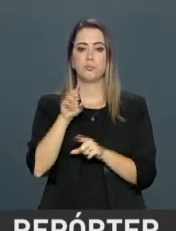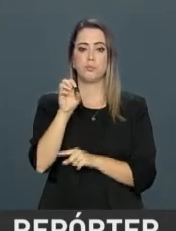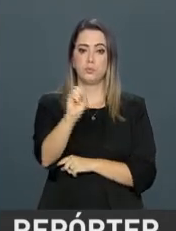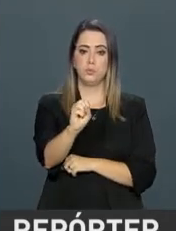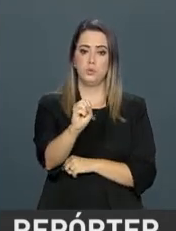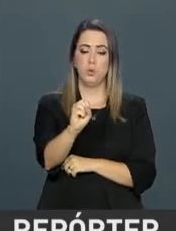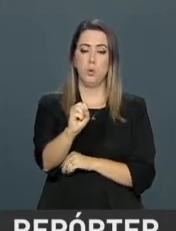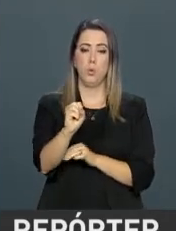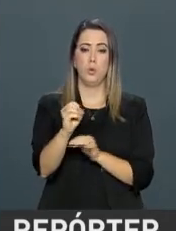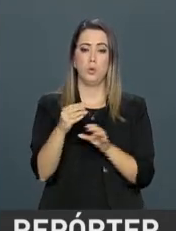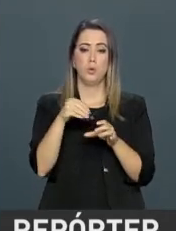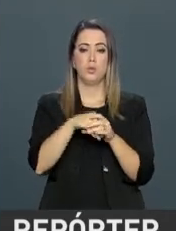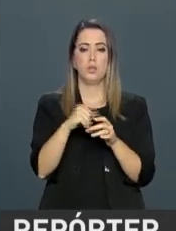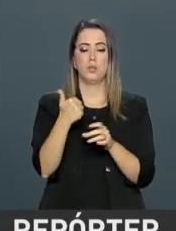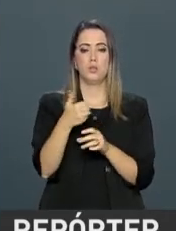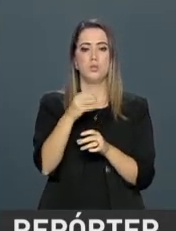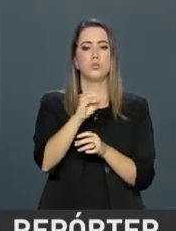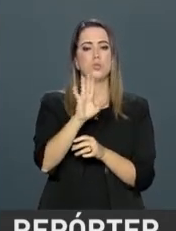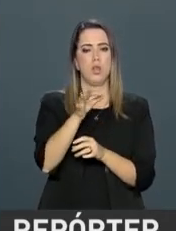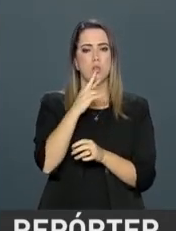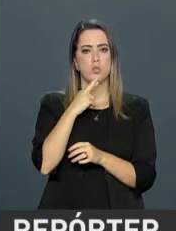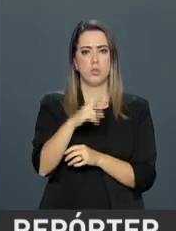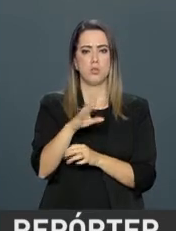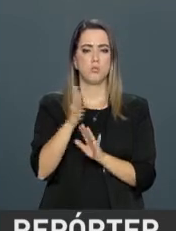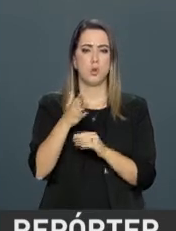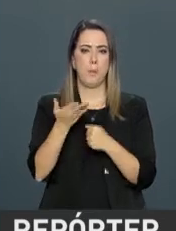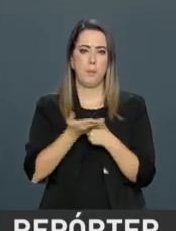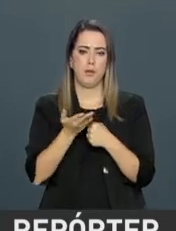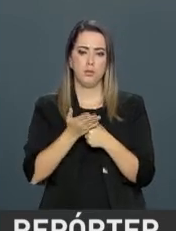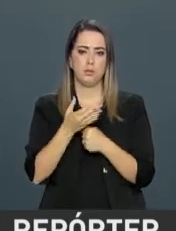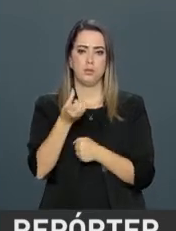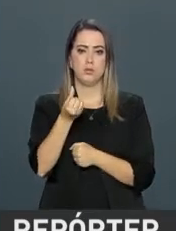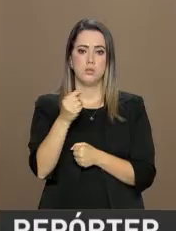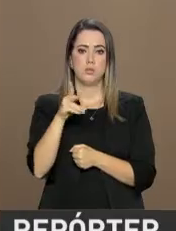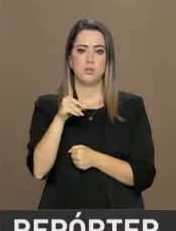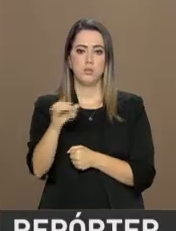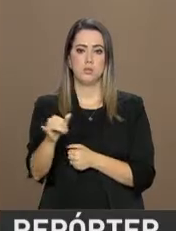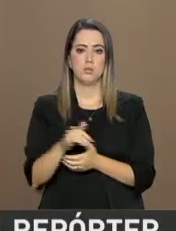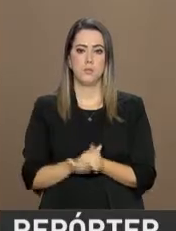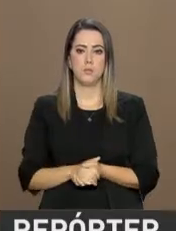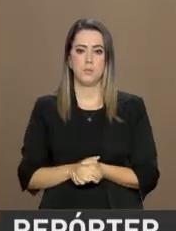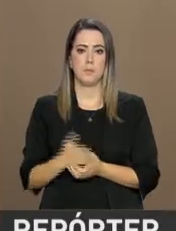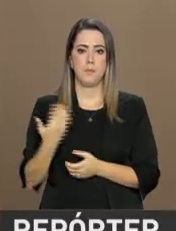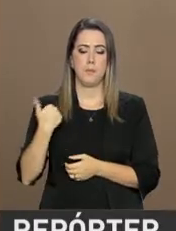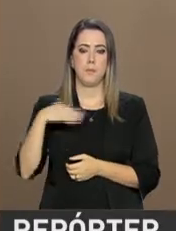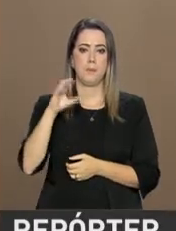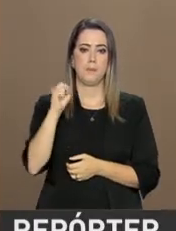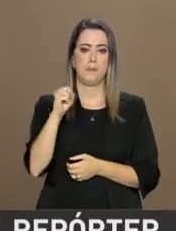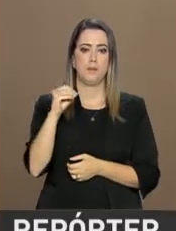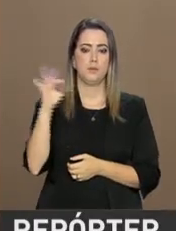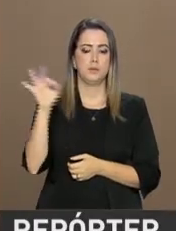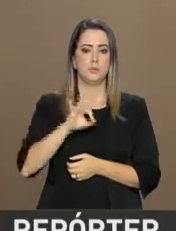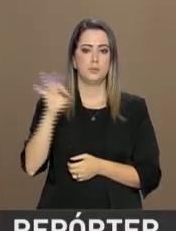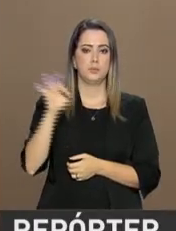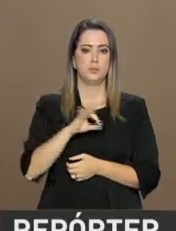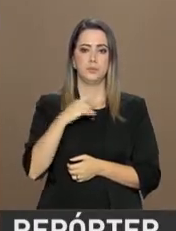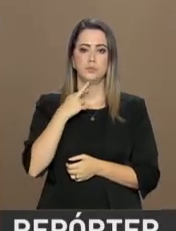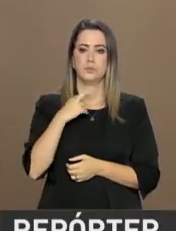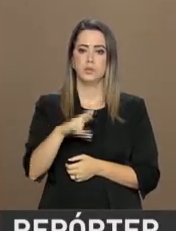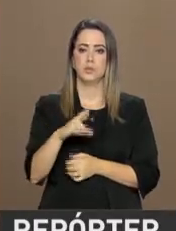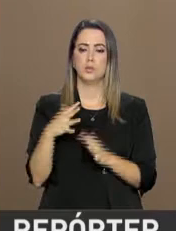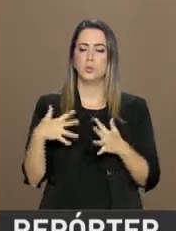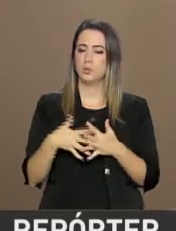cada dez reclamações foram resolvidas em caso médio de seis dias existem mais de 80% de solução de